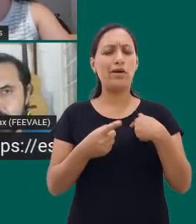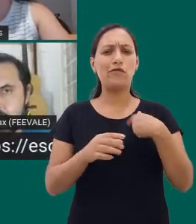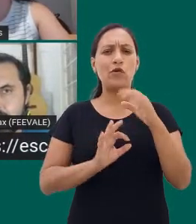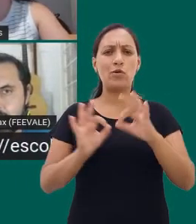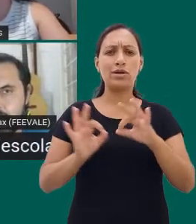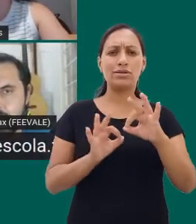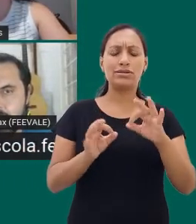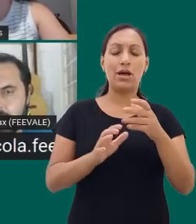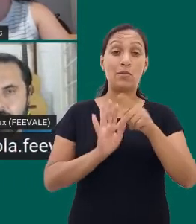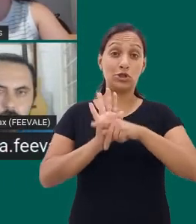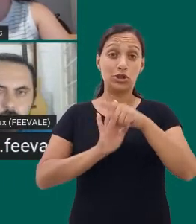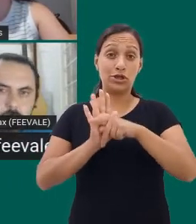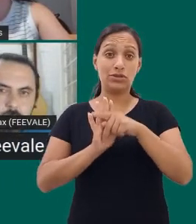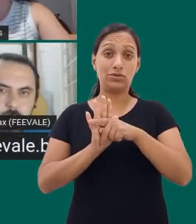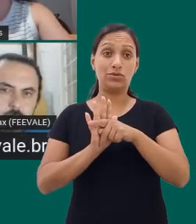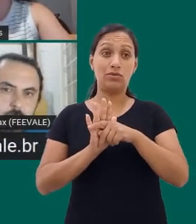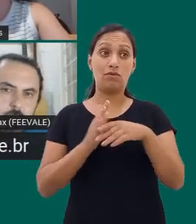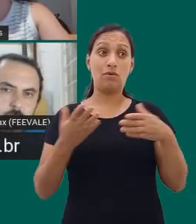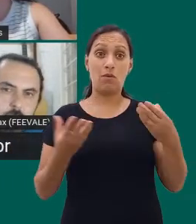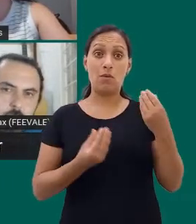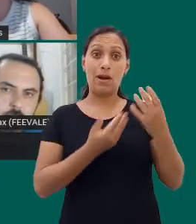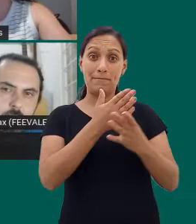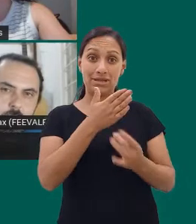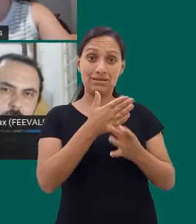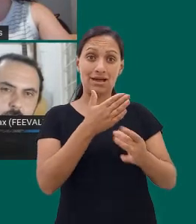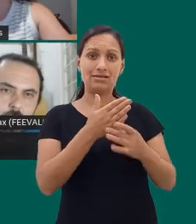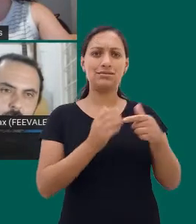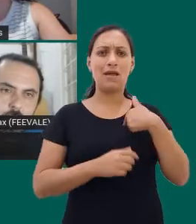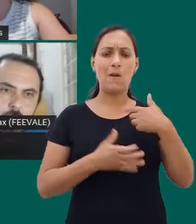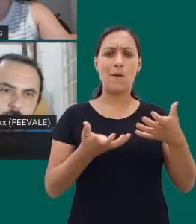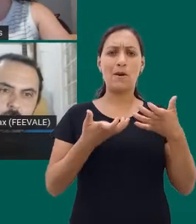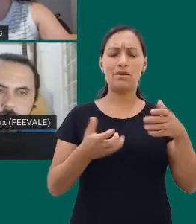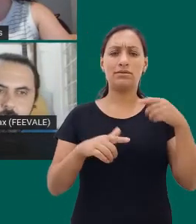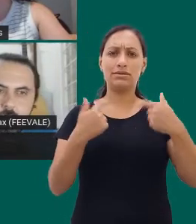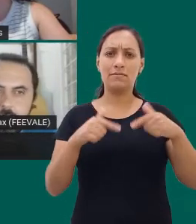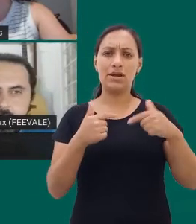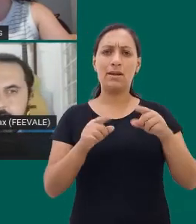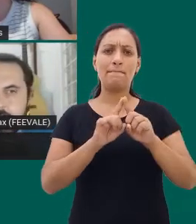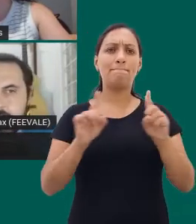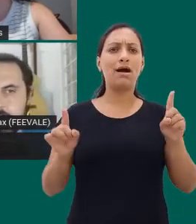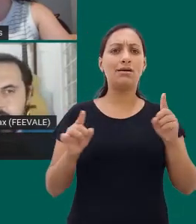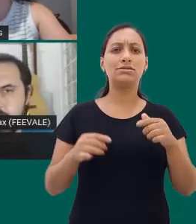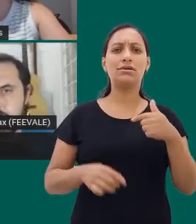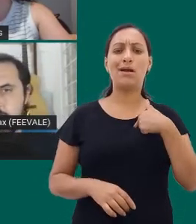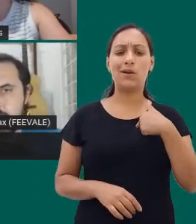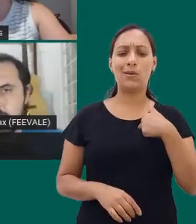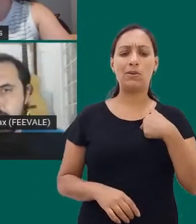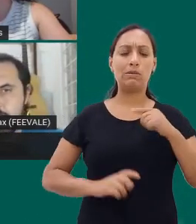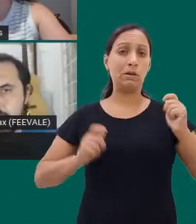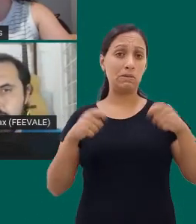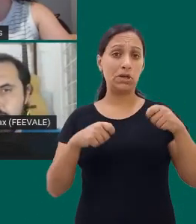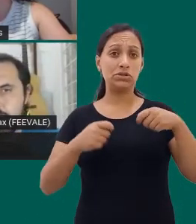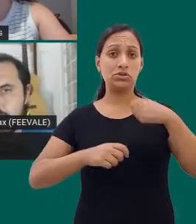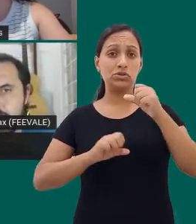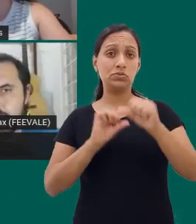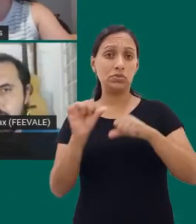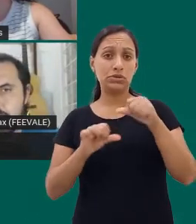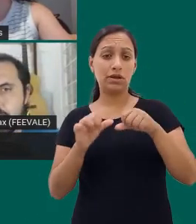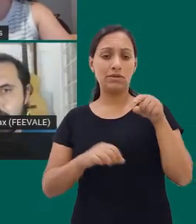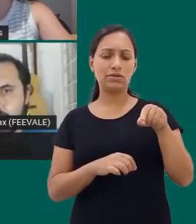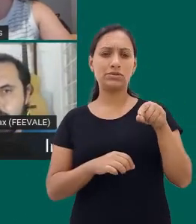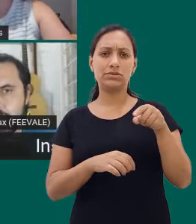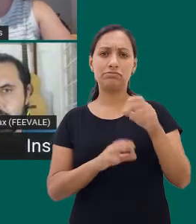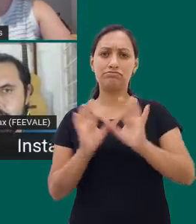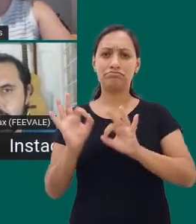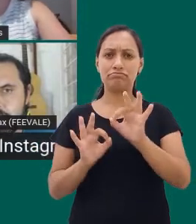função das habilidades, obviamente, que eu quero trabalhar, mas eu posso mudar esse projeto, né? Eu tenho